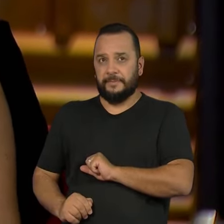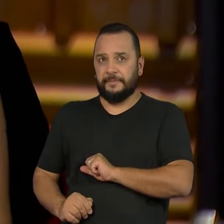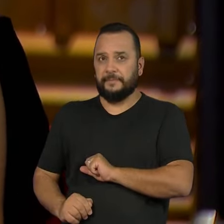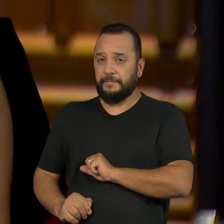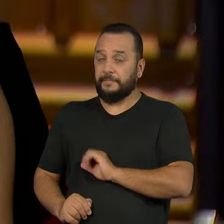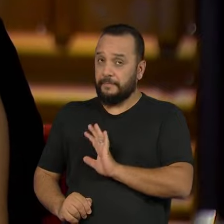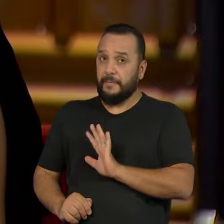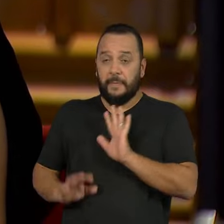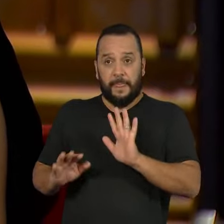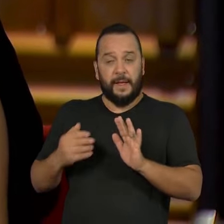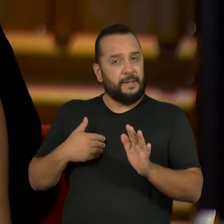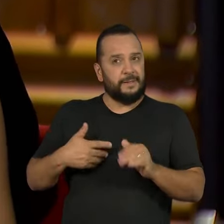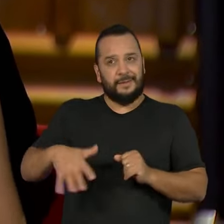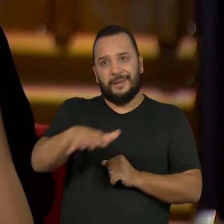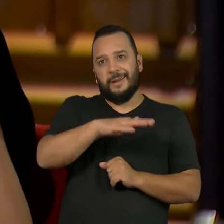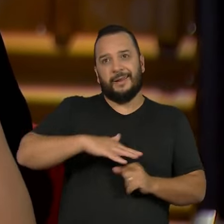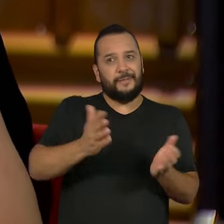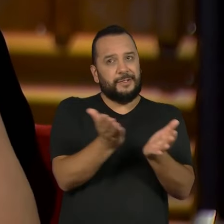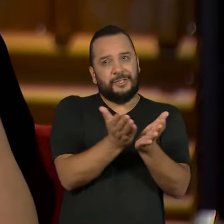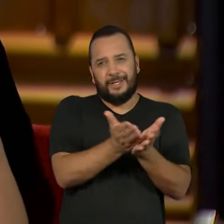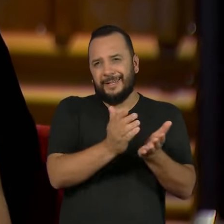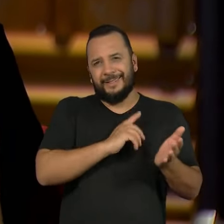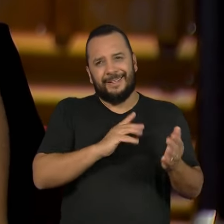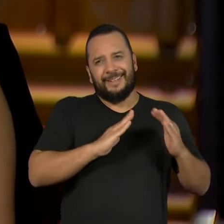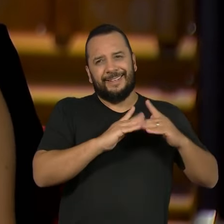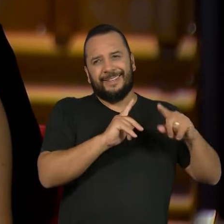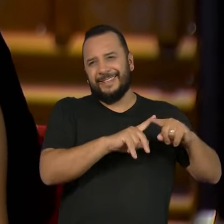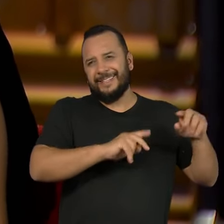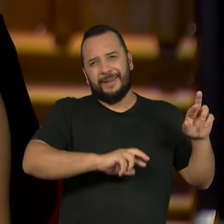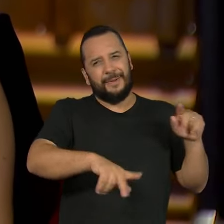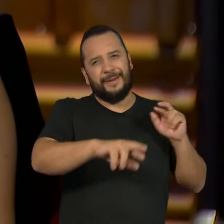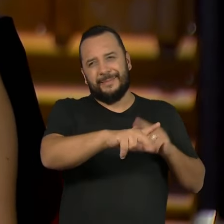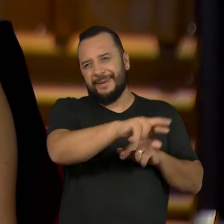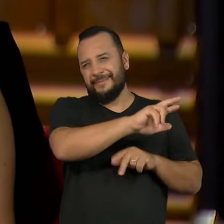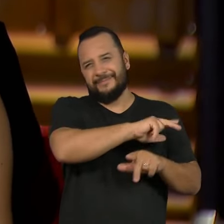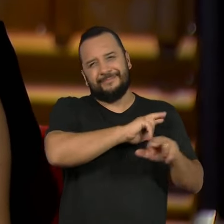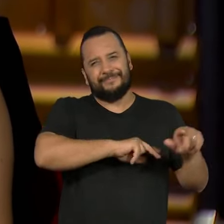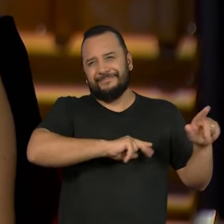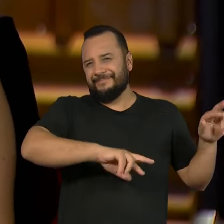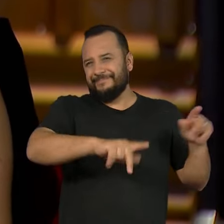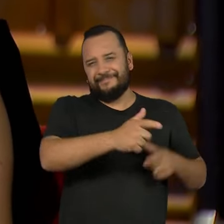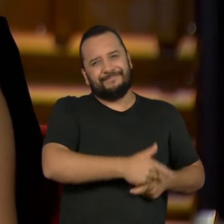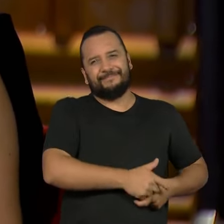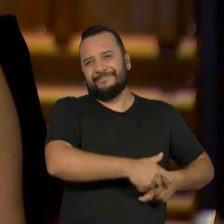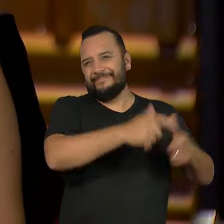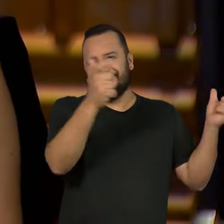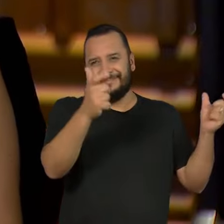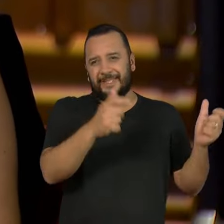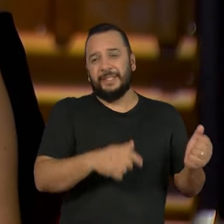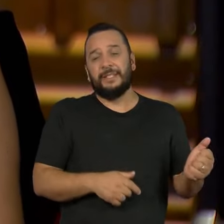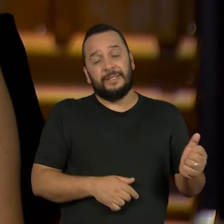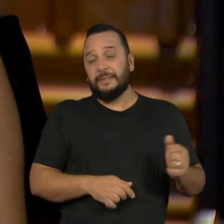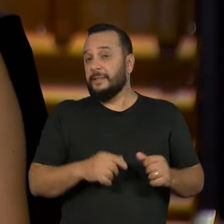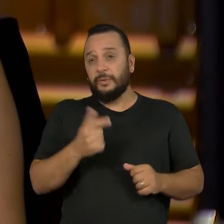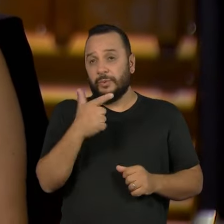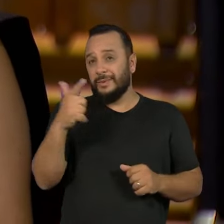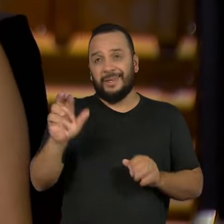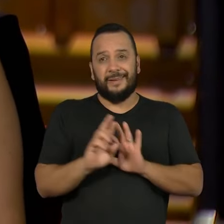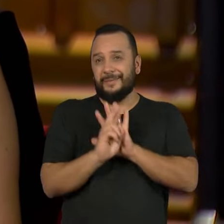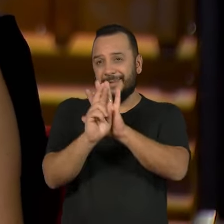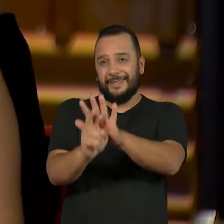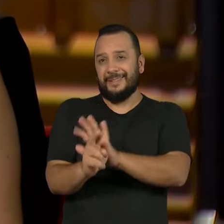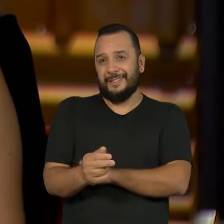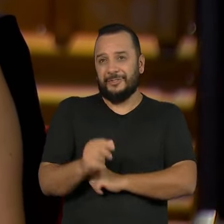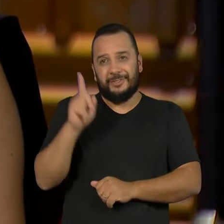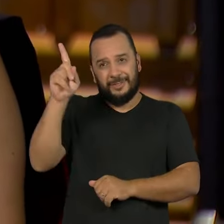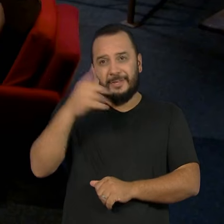brasileira no campo evangélico é uma diversidade imensa de igrejas e denominações que não estão circunscritas apenas